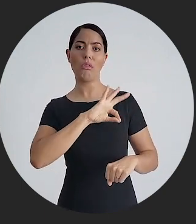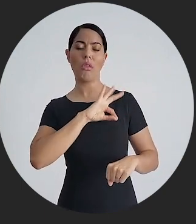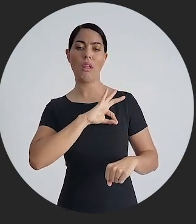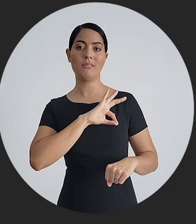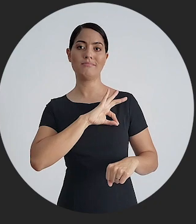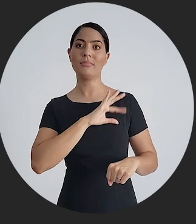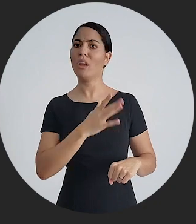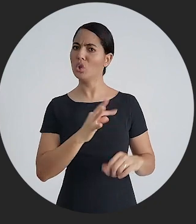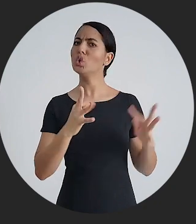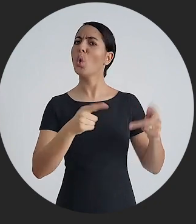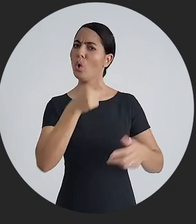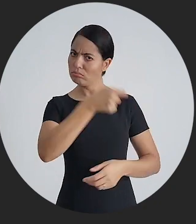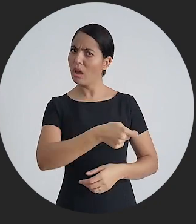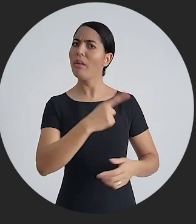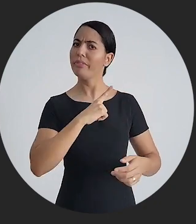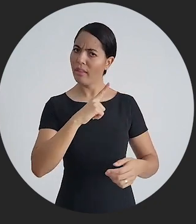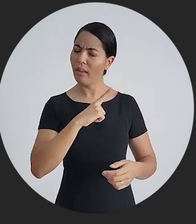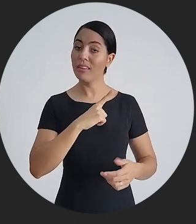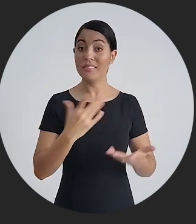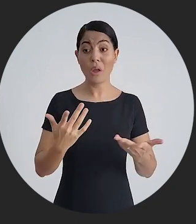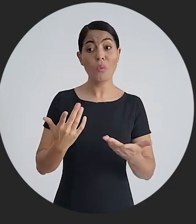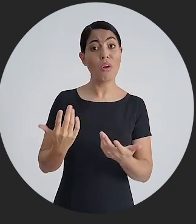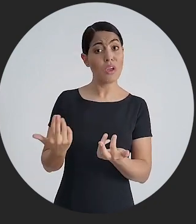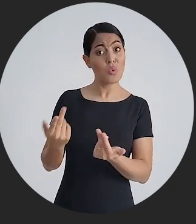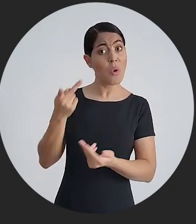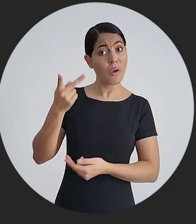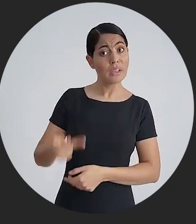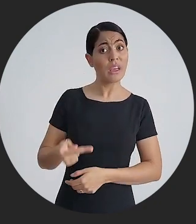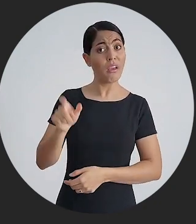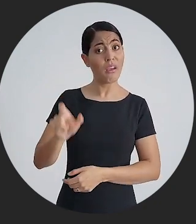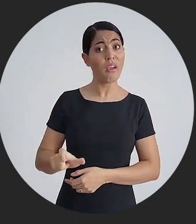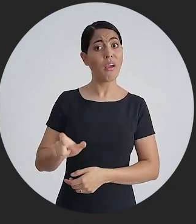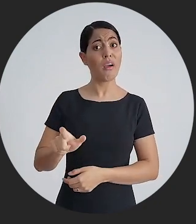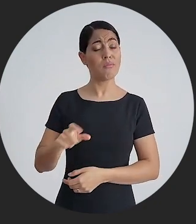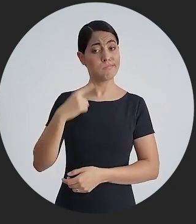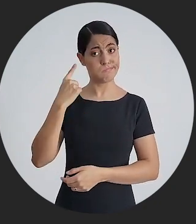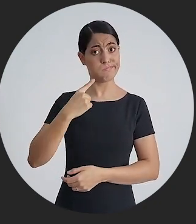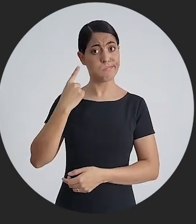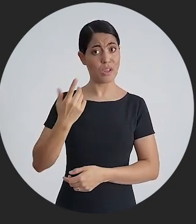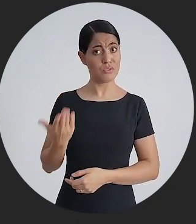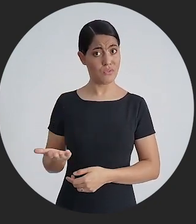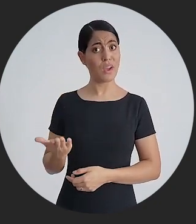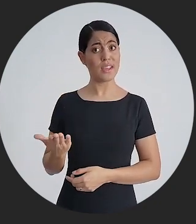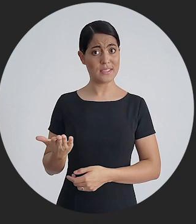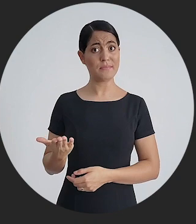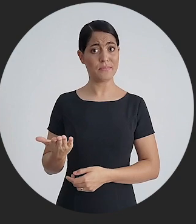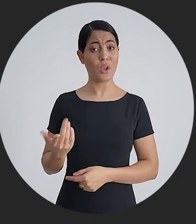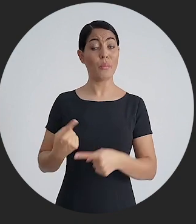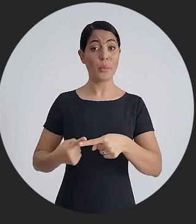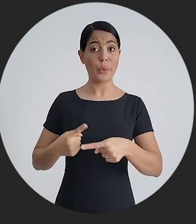não tenha a sua remuneração. E a advocacia, dada a sua essência, dada